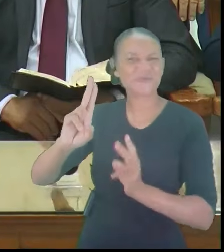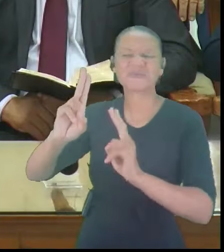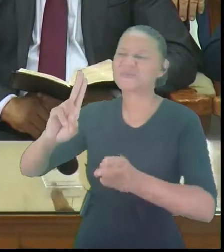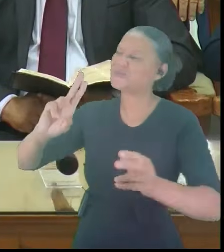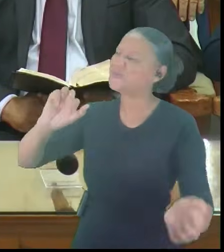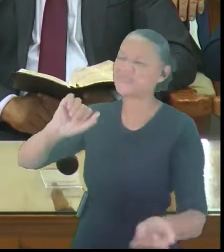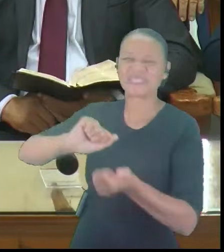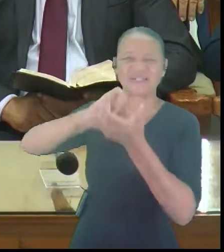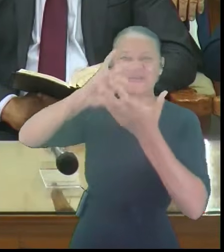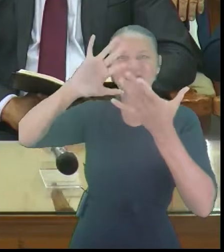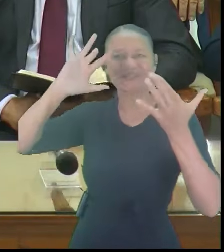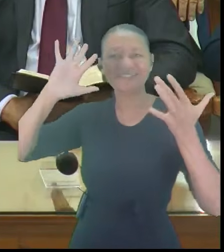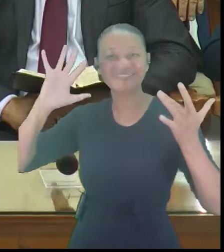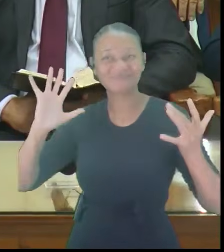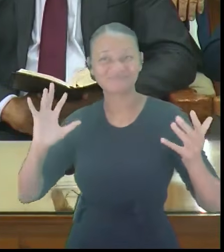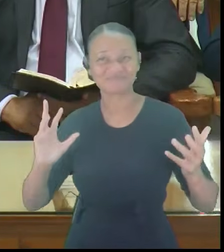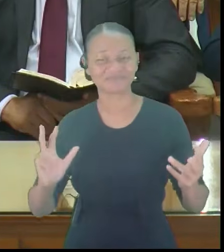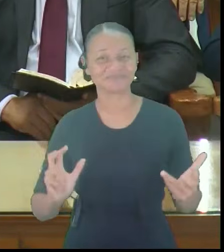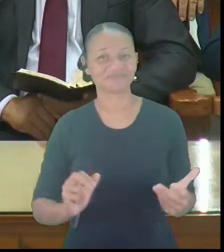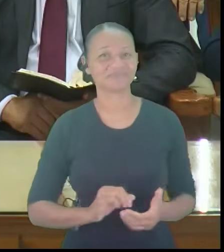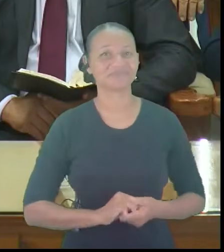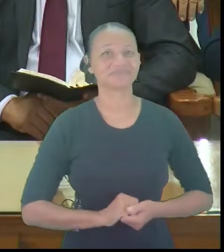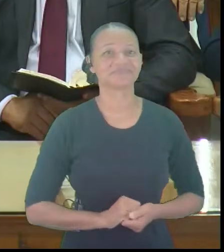sendo glorificado.